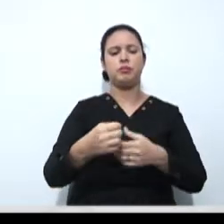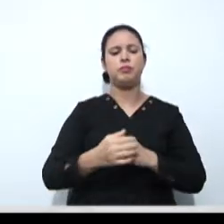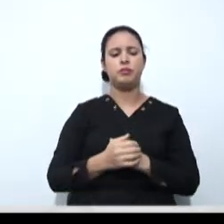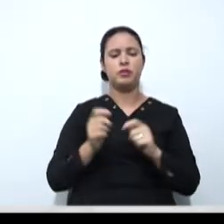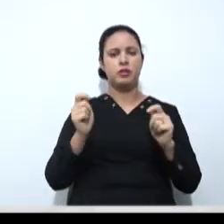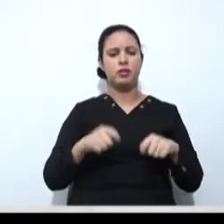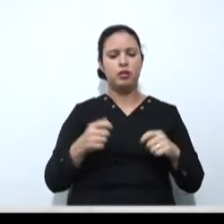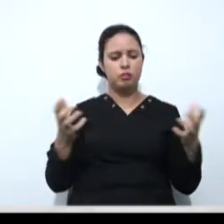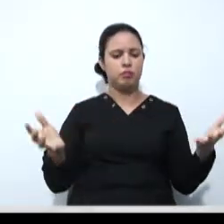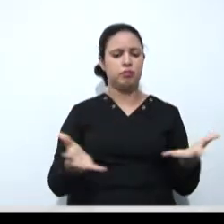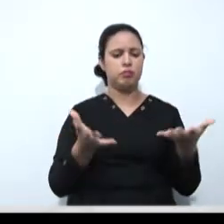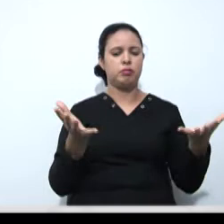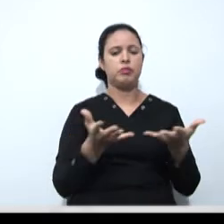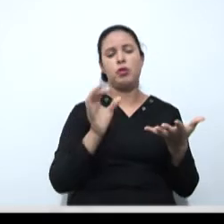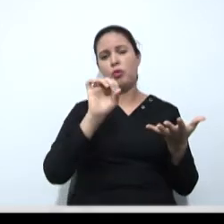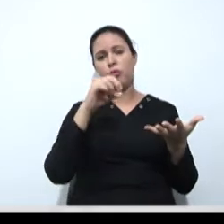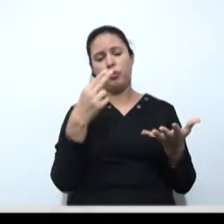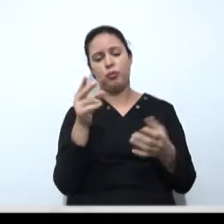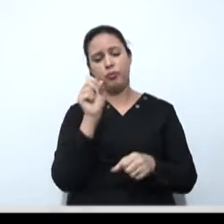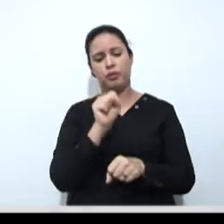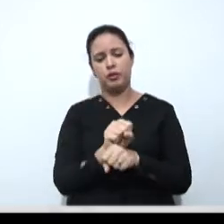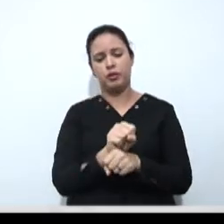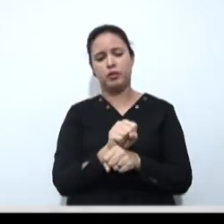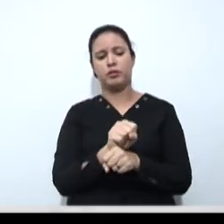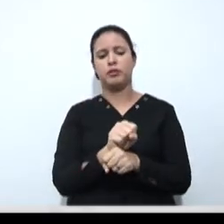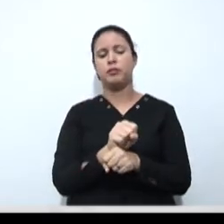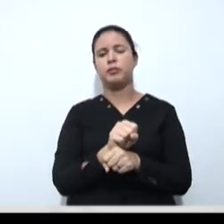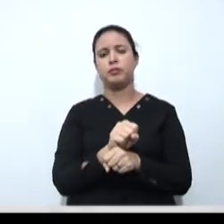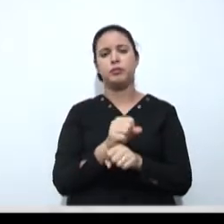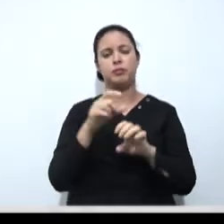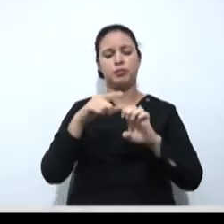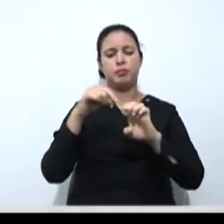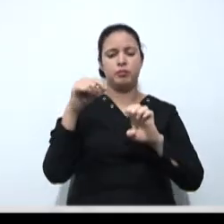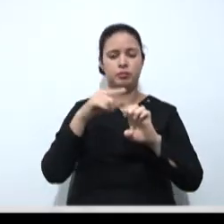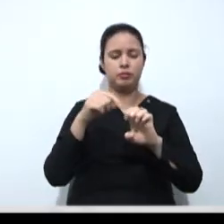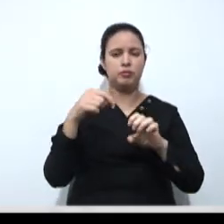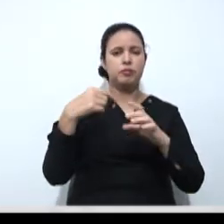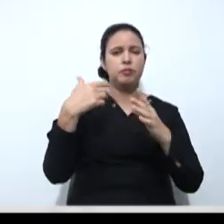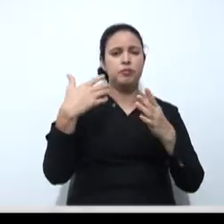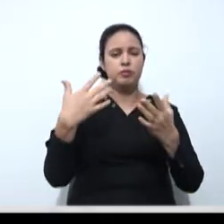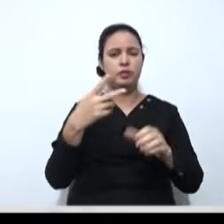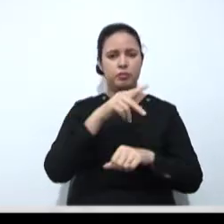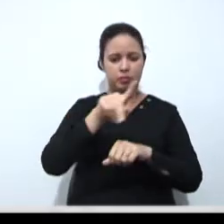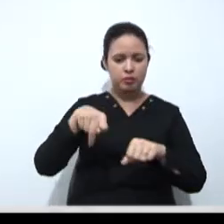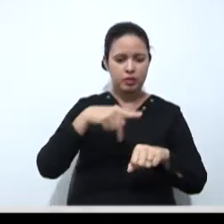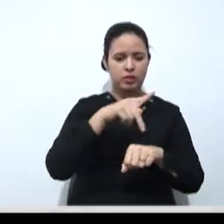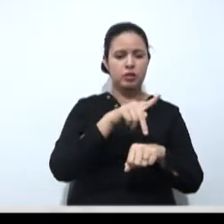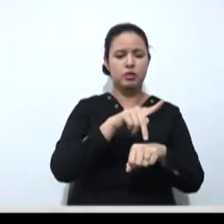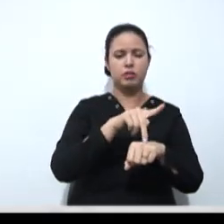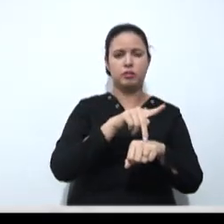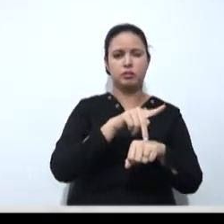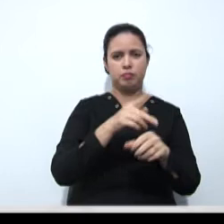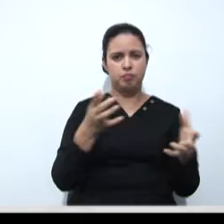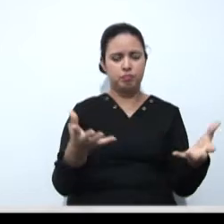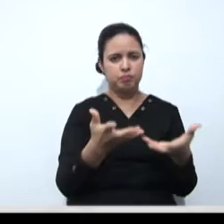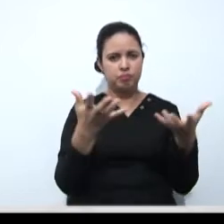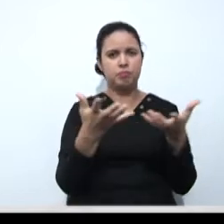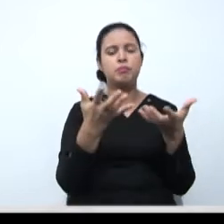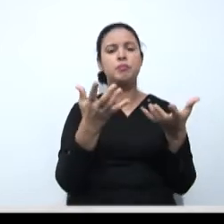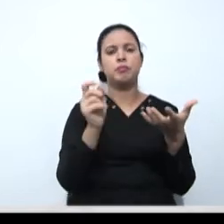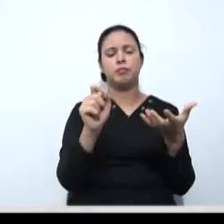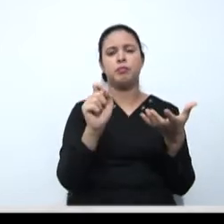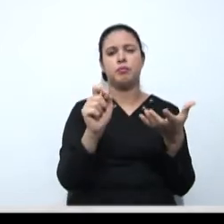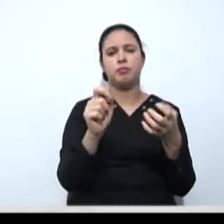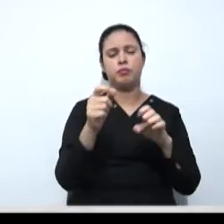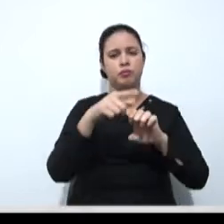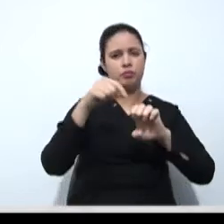podem encorajar ou inibir o empreendedorismo. Então, nações que encorajam o empreendedorismo, elas oferecem